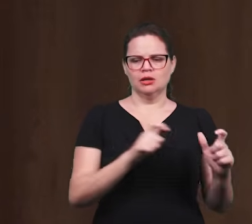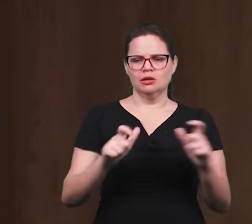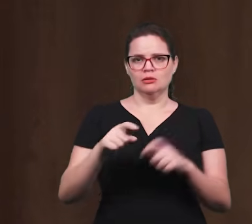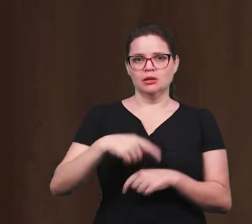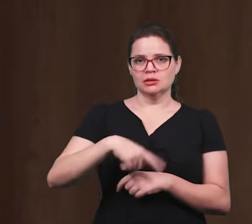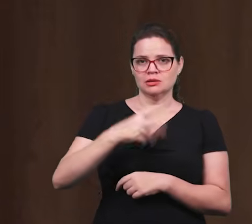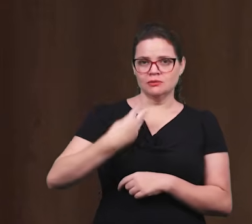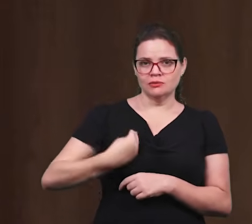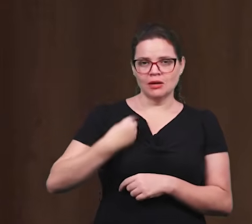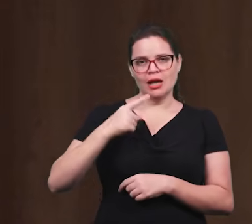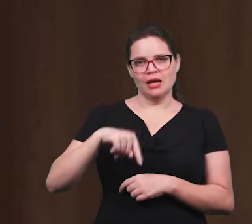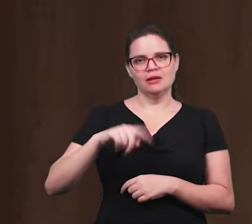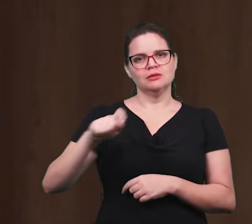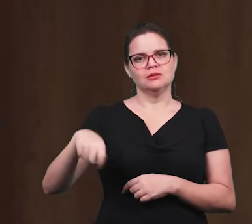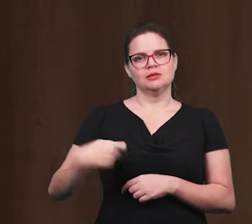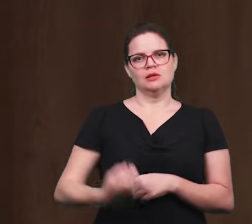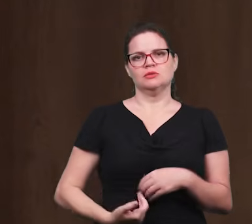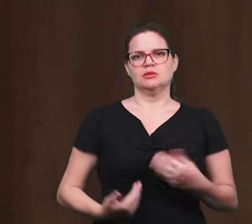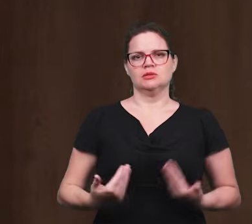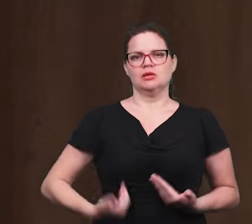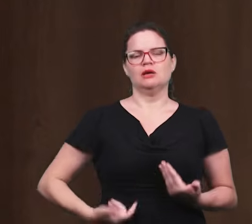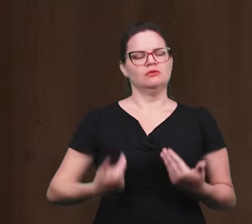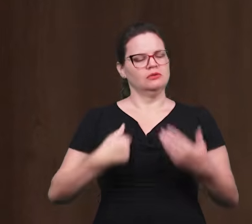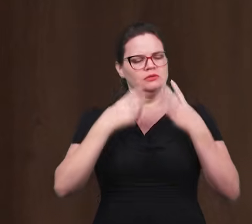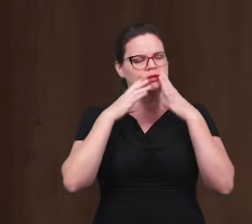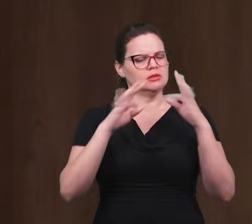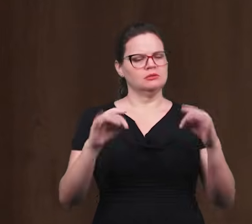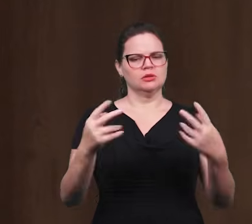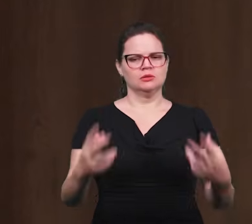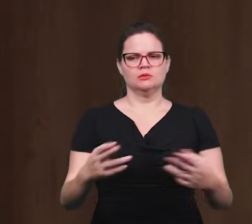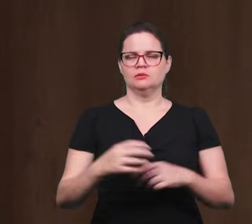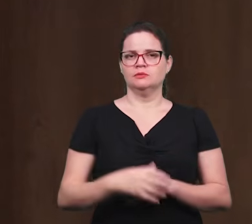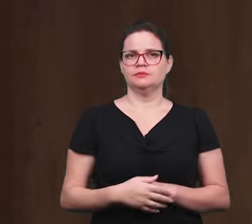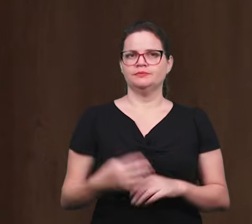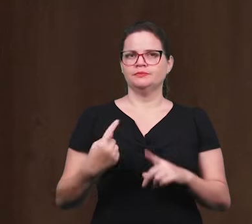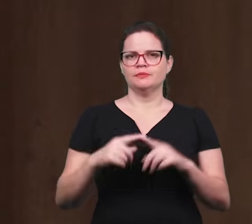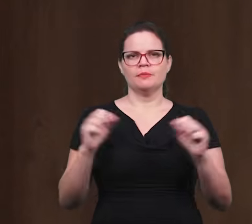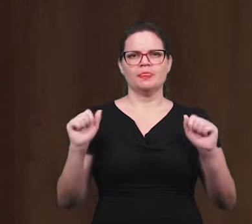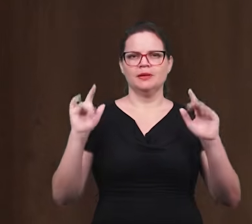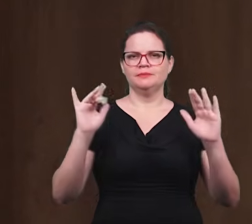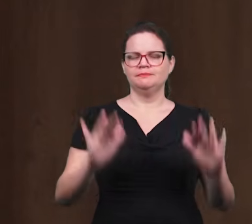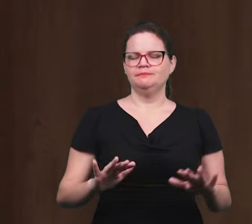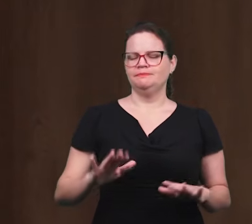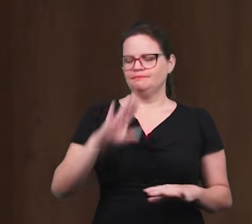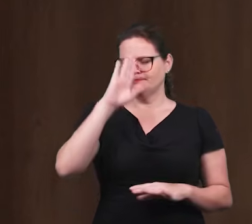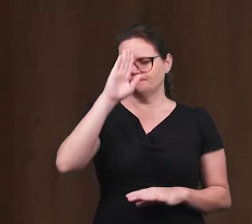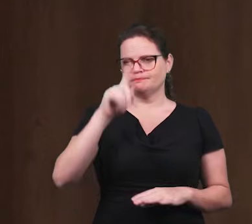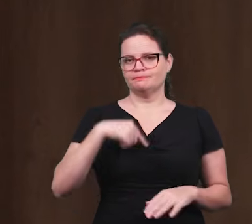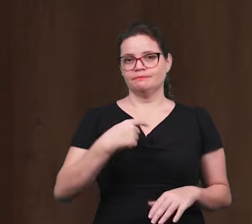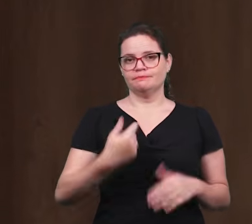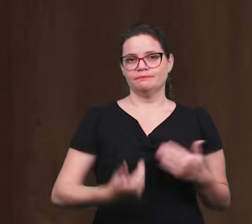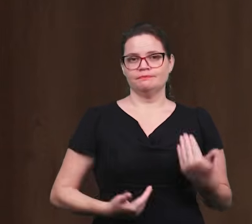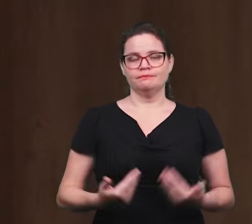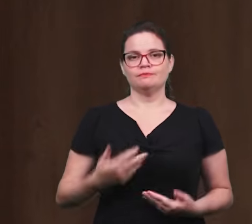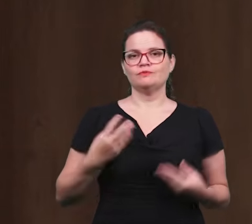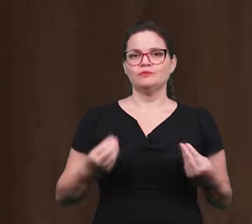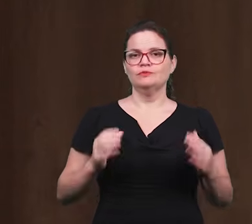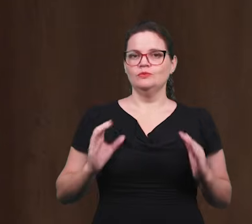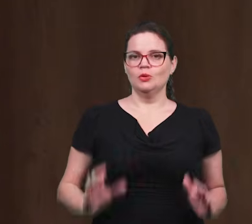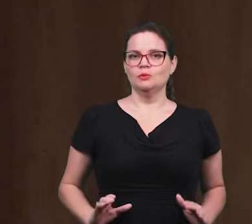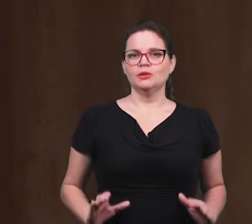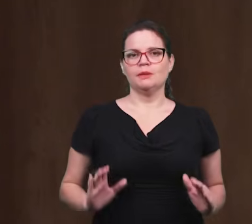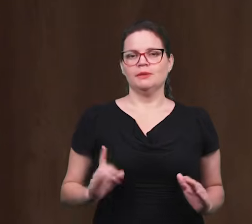maior bênção para a sua vida é ser servo de Deus. Aquilo que a gente já comentou até no outro programa com relação à postura, né?